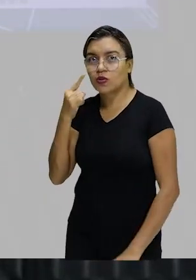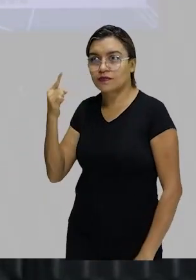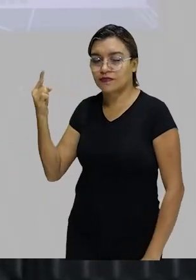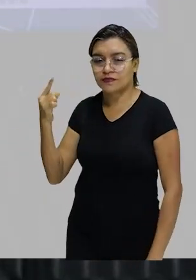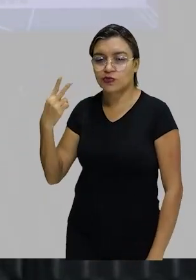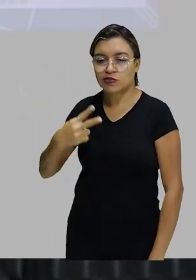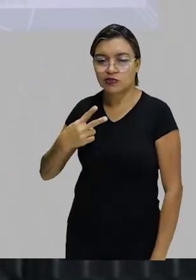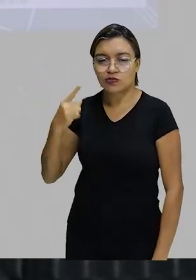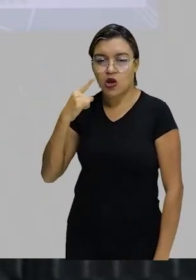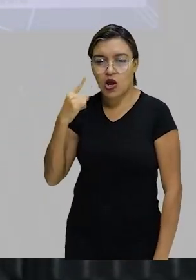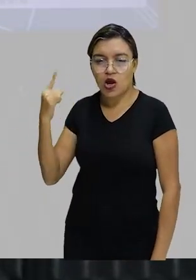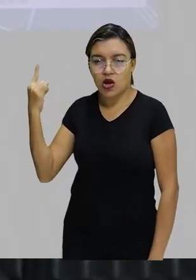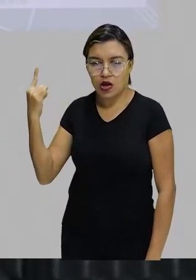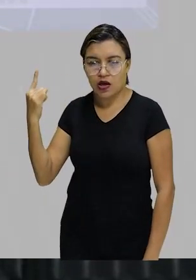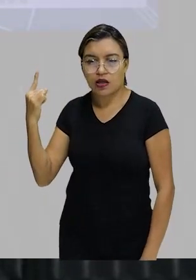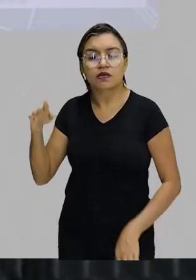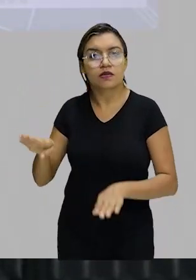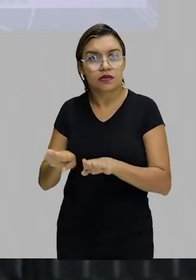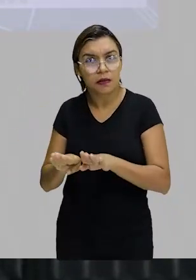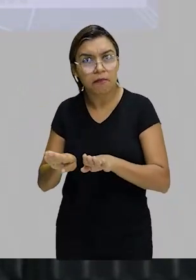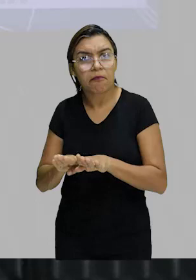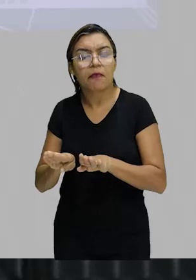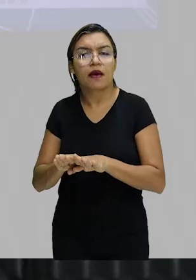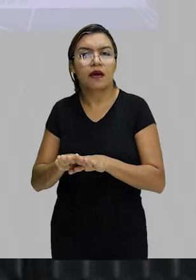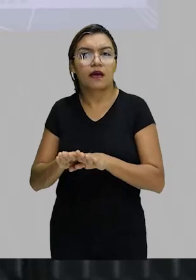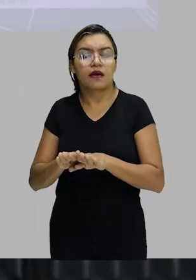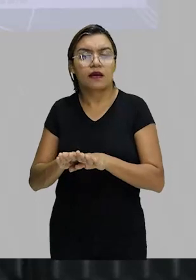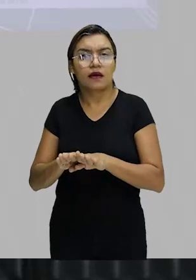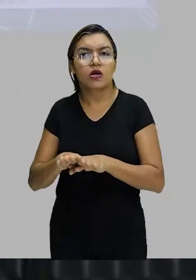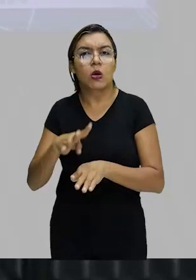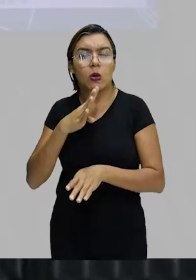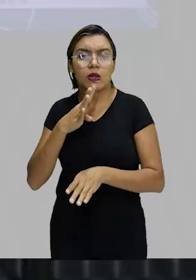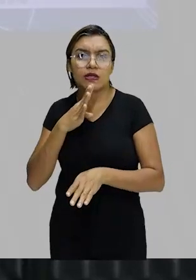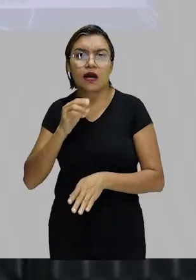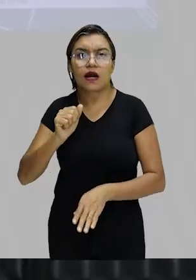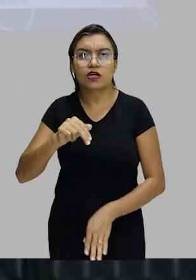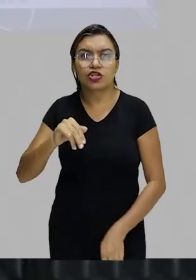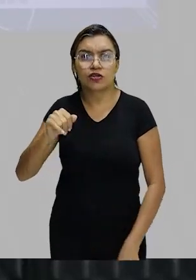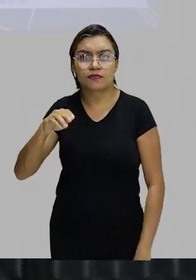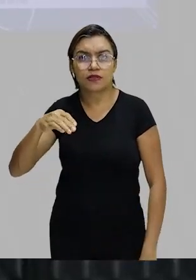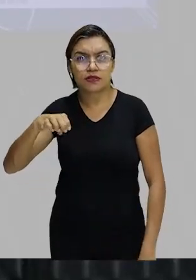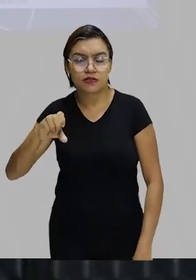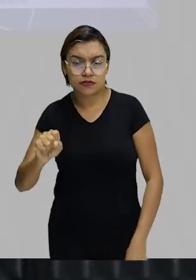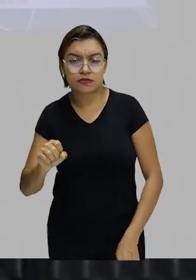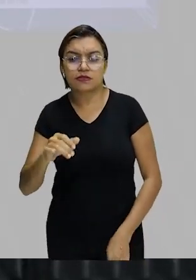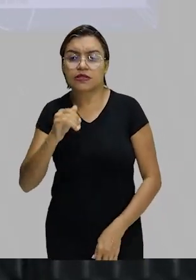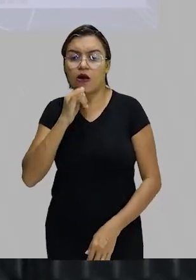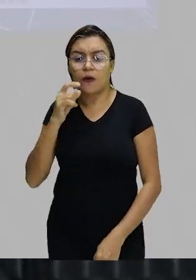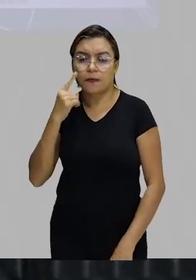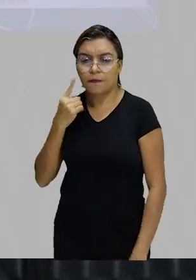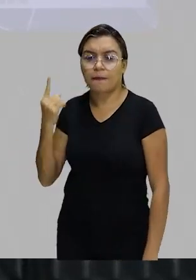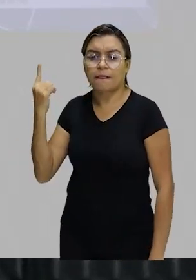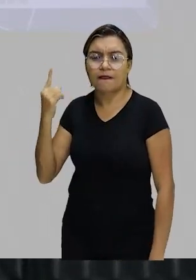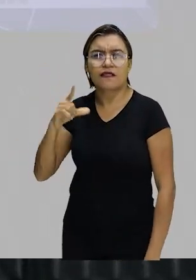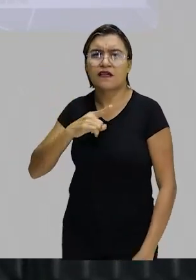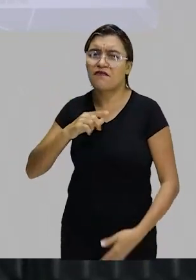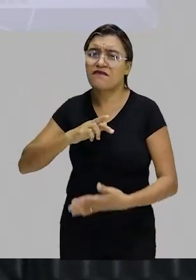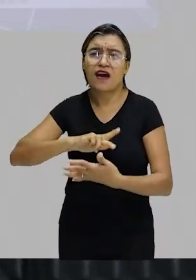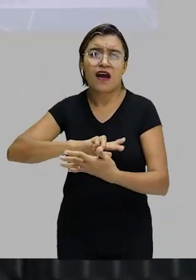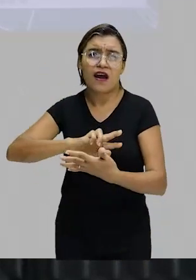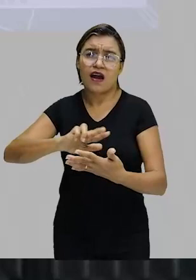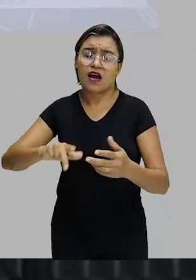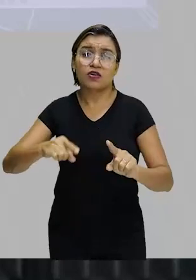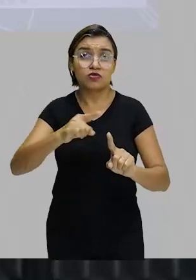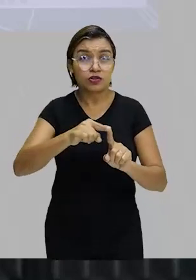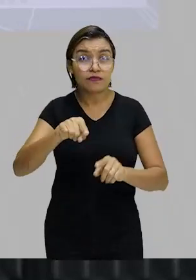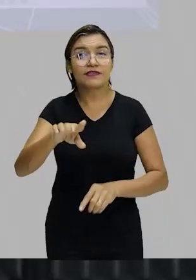cá, vêm se popularizando ainda mais. Animes como Naruto, como The Demon Slayers e vários outros que